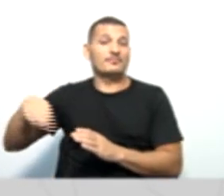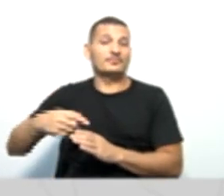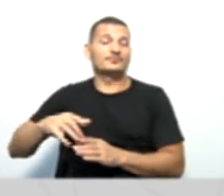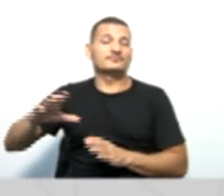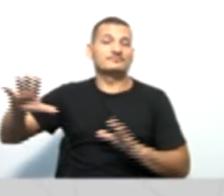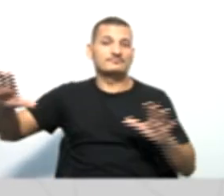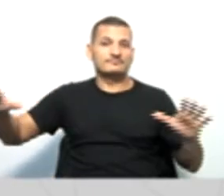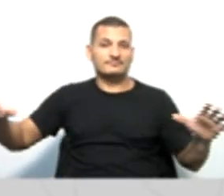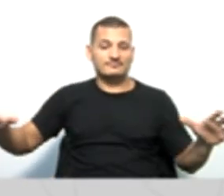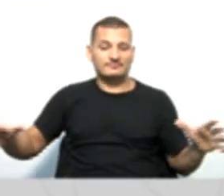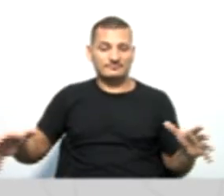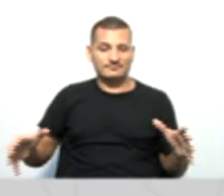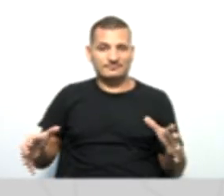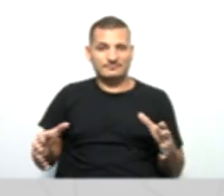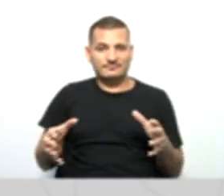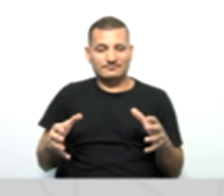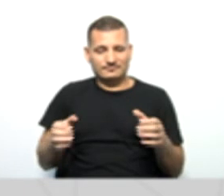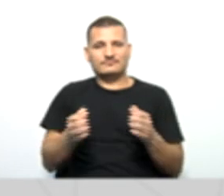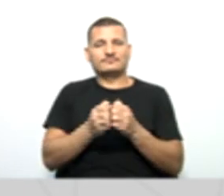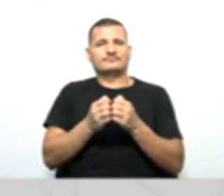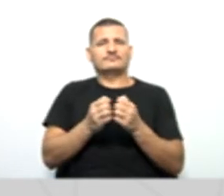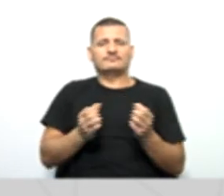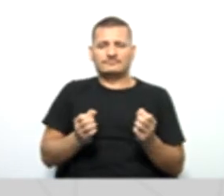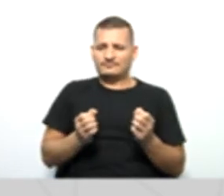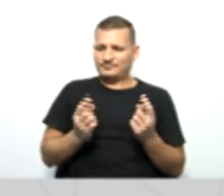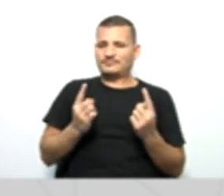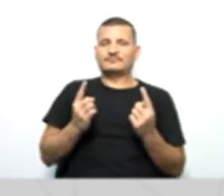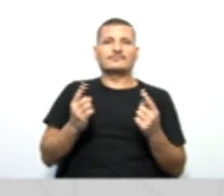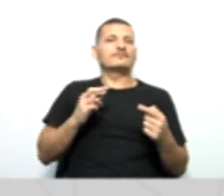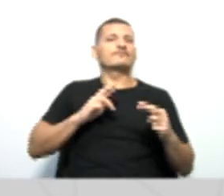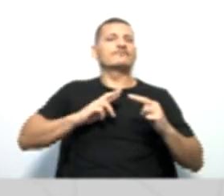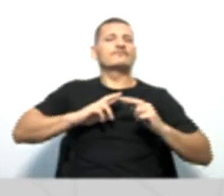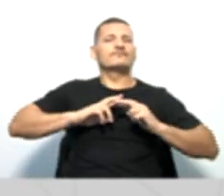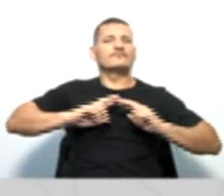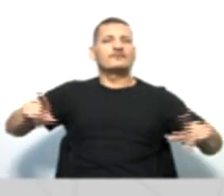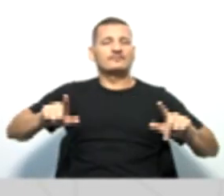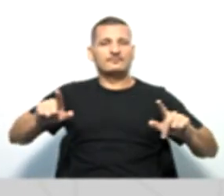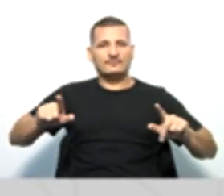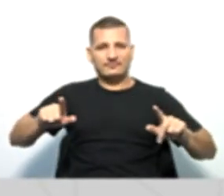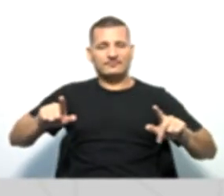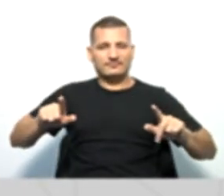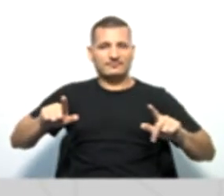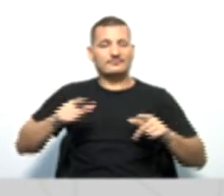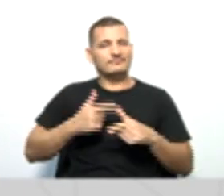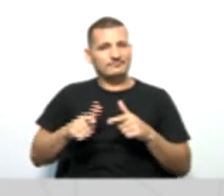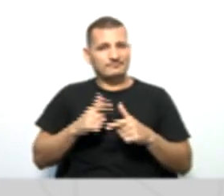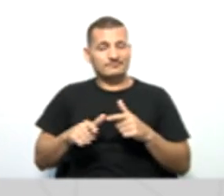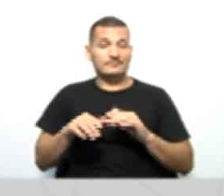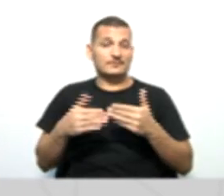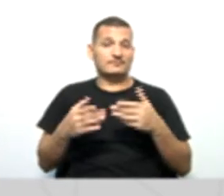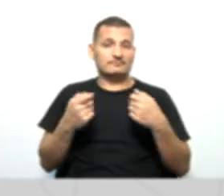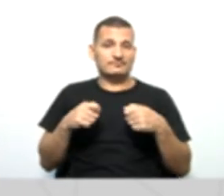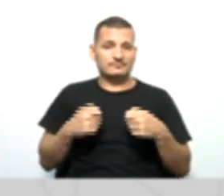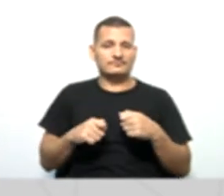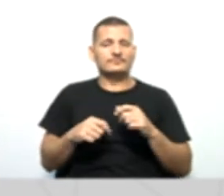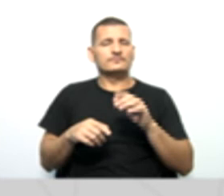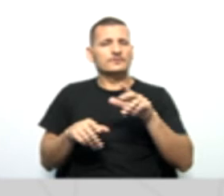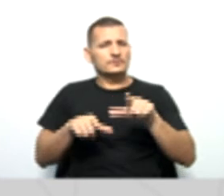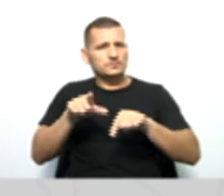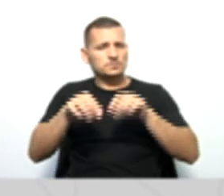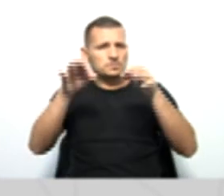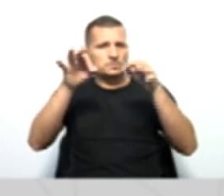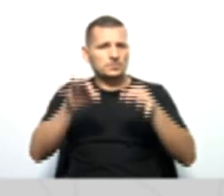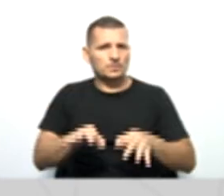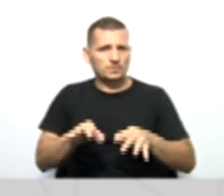para sentar e fazer, aí a gente vai ter um problema, né? Então a gente tem que deixar tudo bem definido. A gente tem que